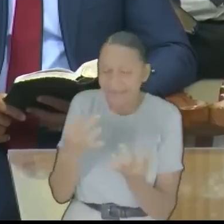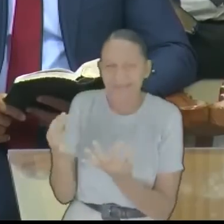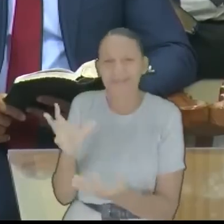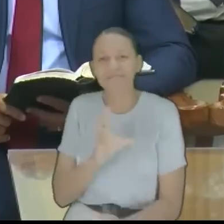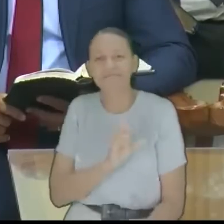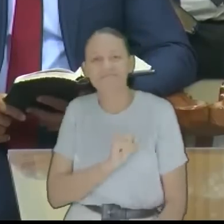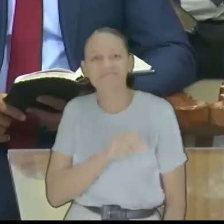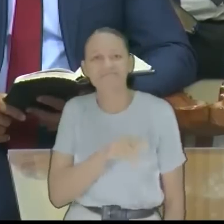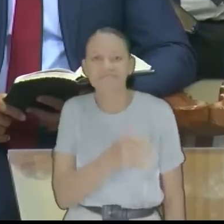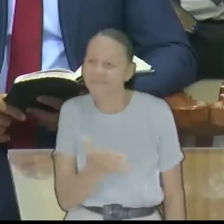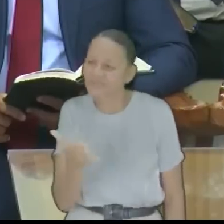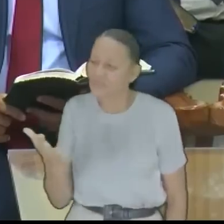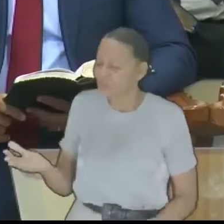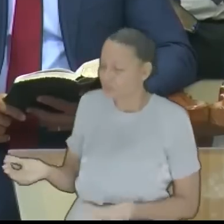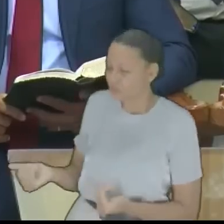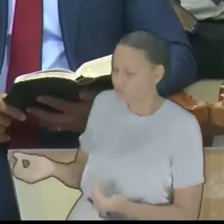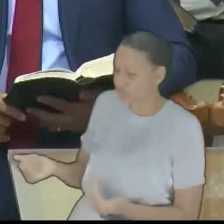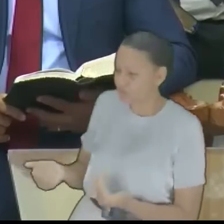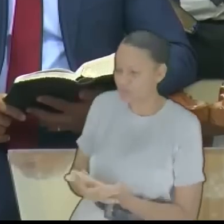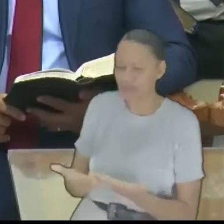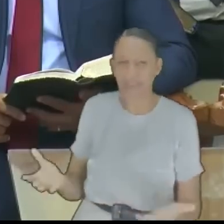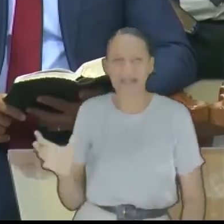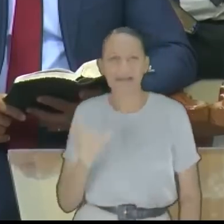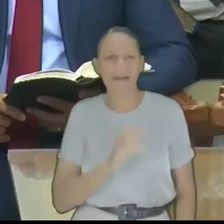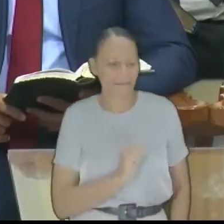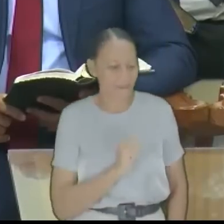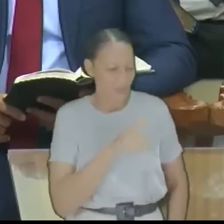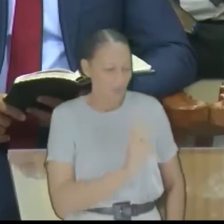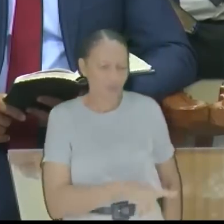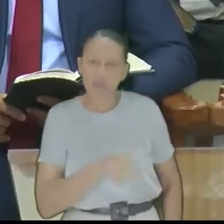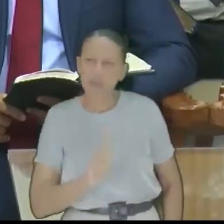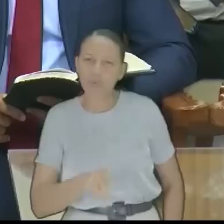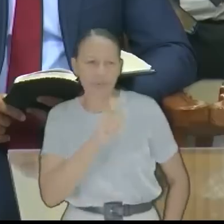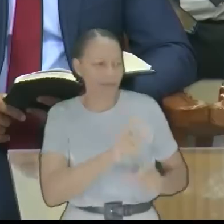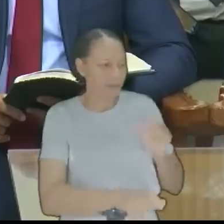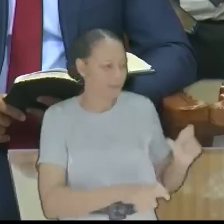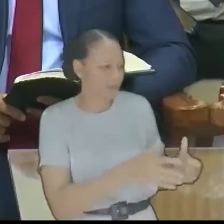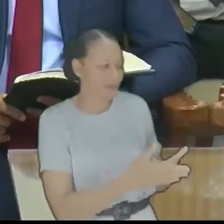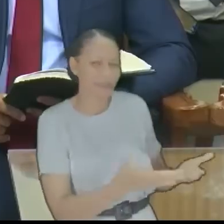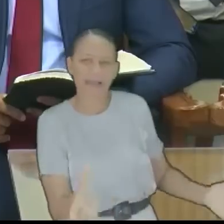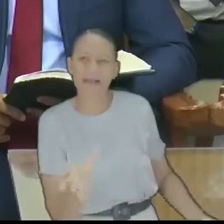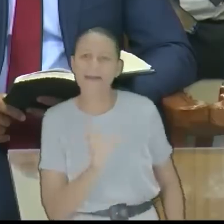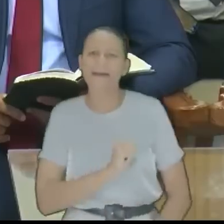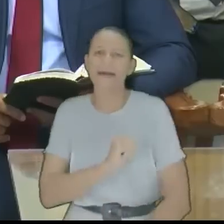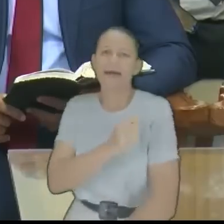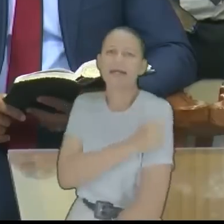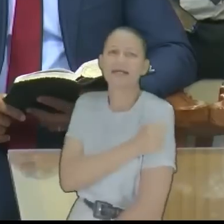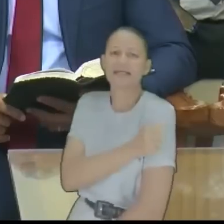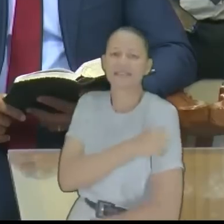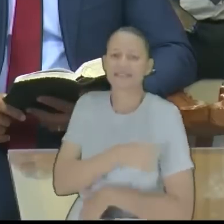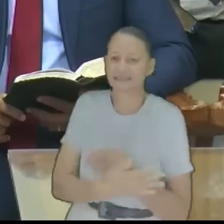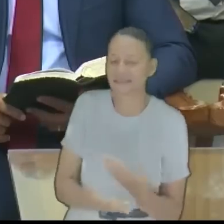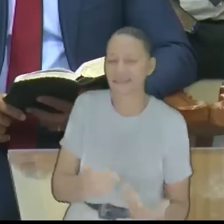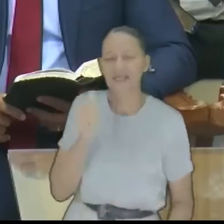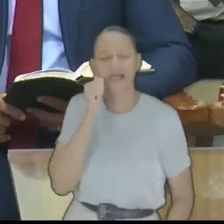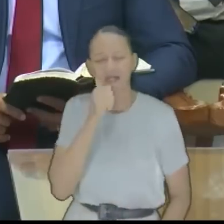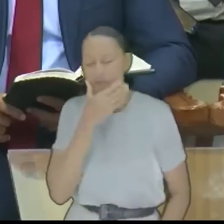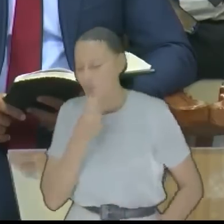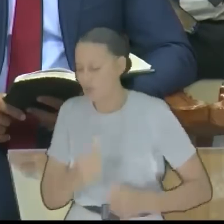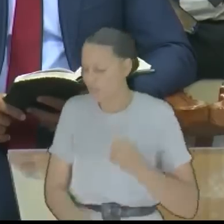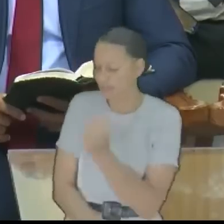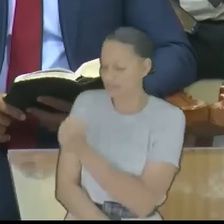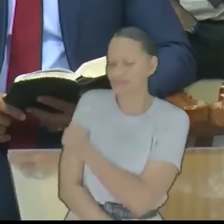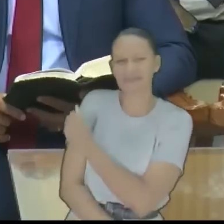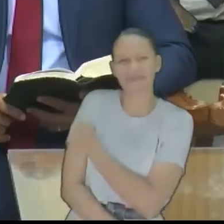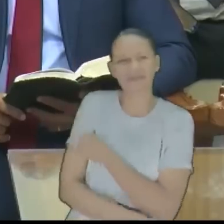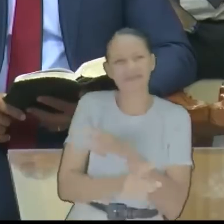queridos jovens. Preste atenção, meus queridos professores, meus queridos alunos e alunas das